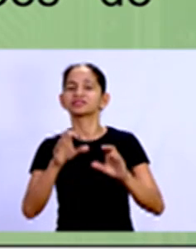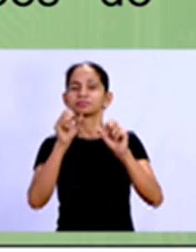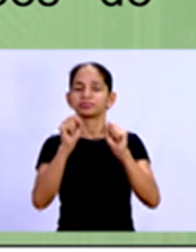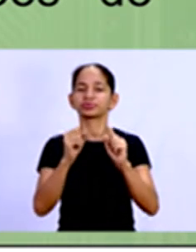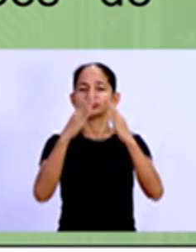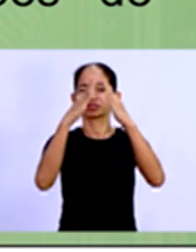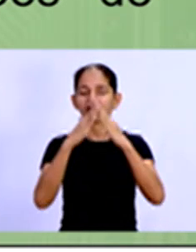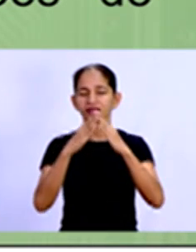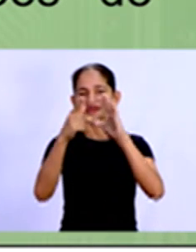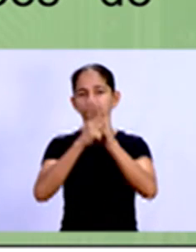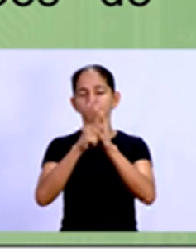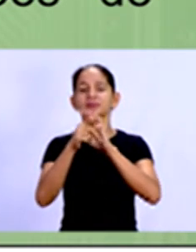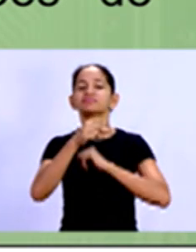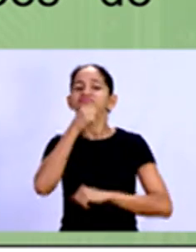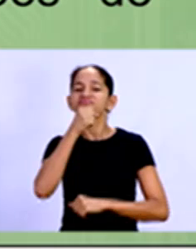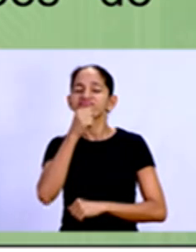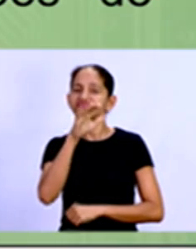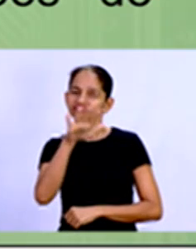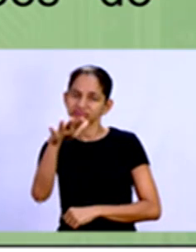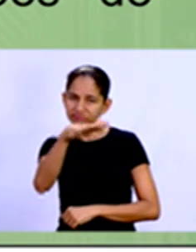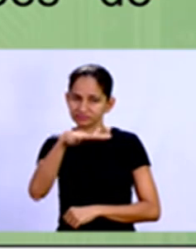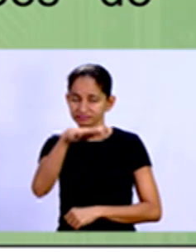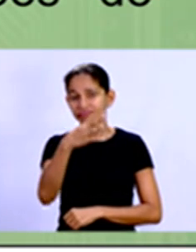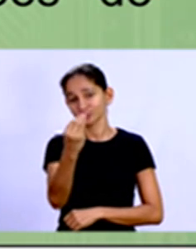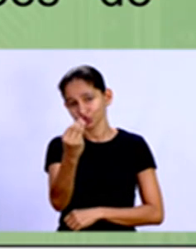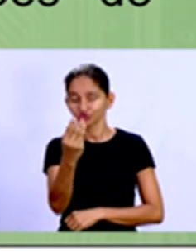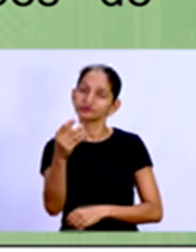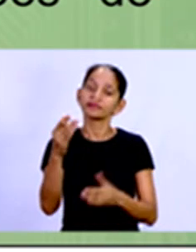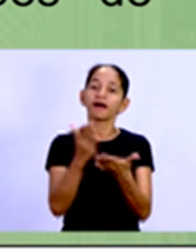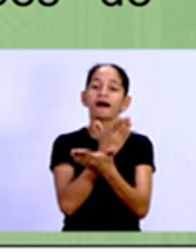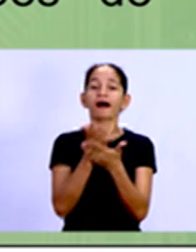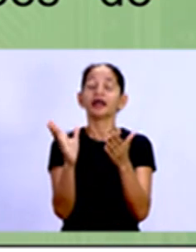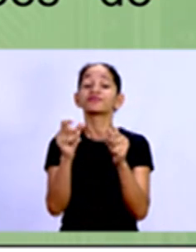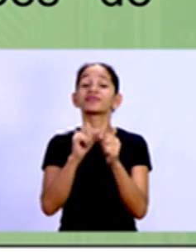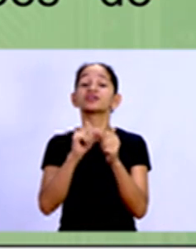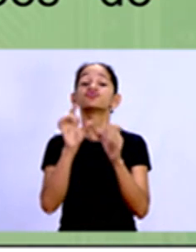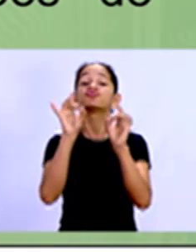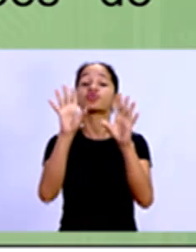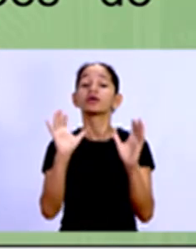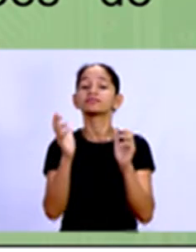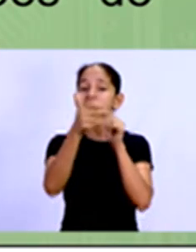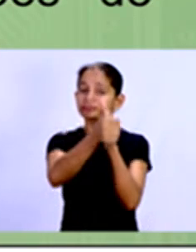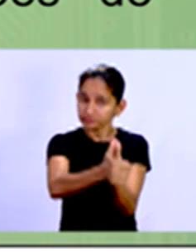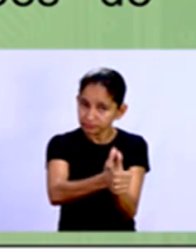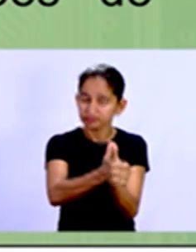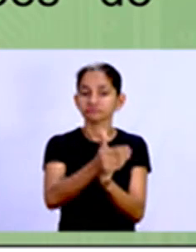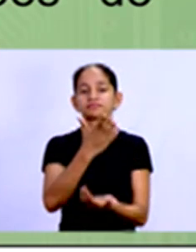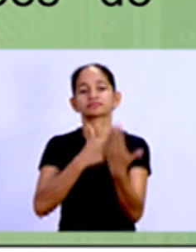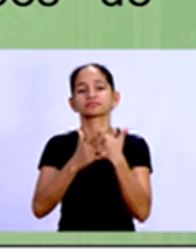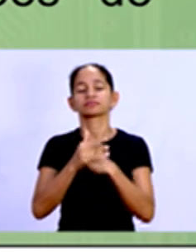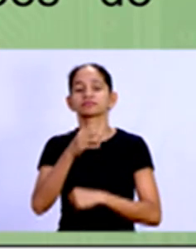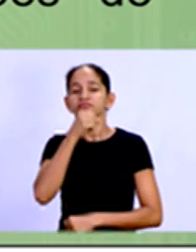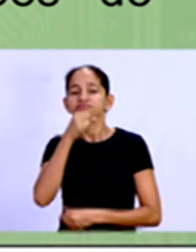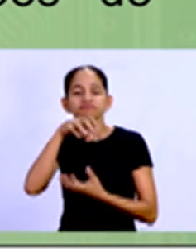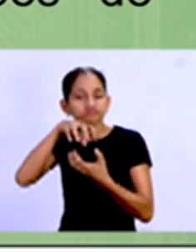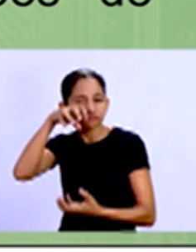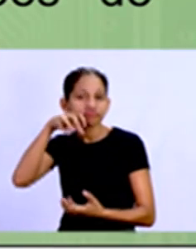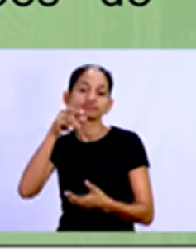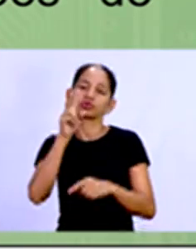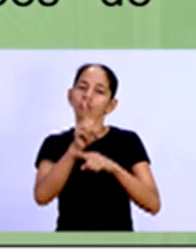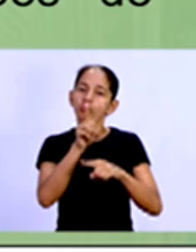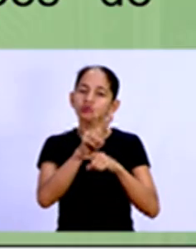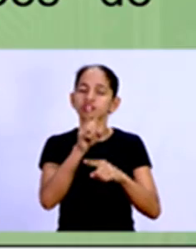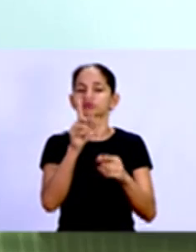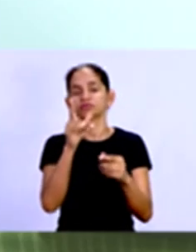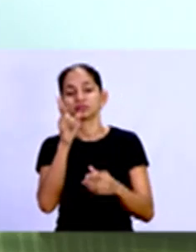ficar, ele desempenha funções de acompanhamento de idoso. Então, o cuidador de idoso ele vai